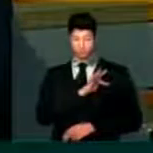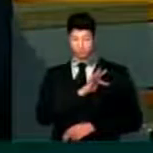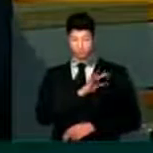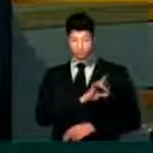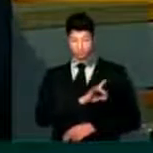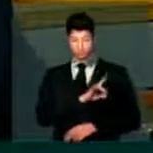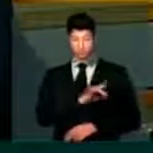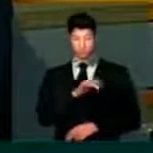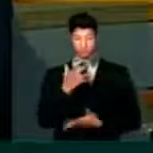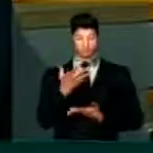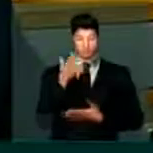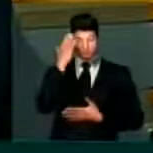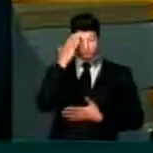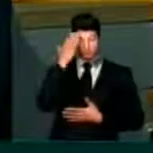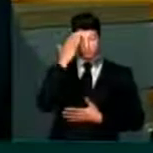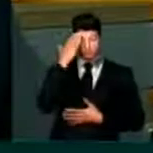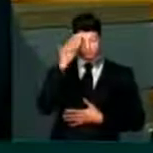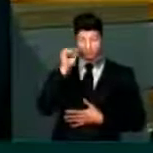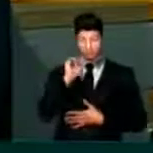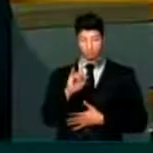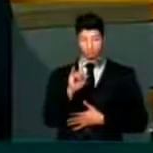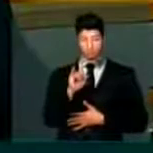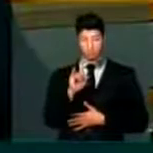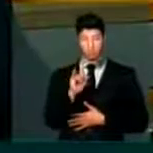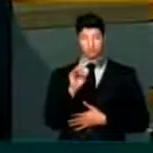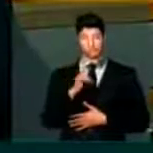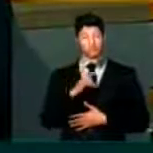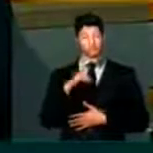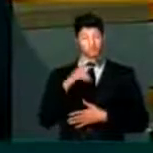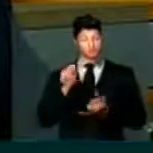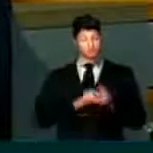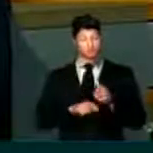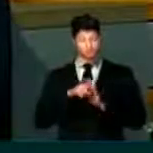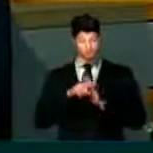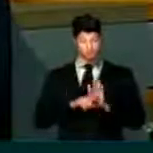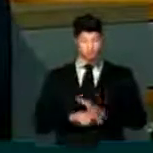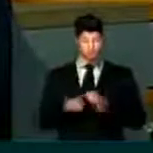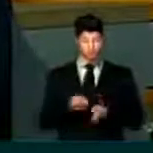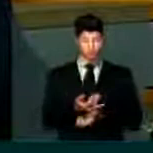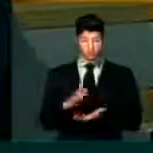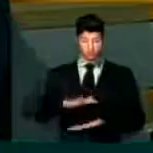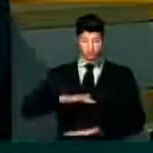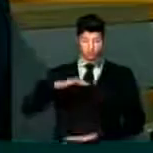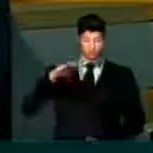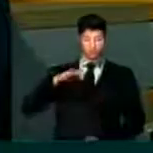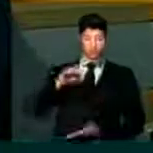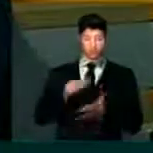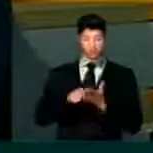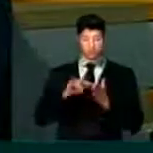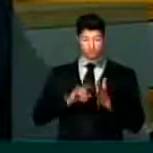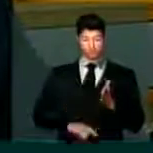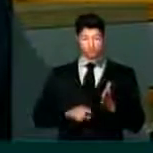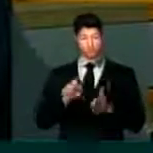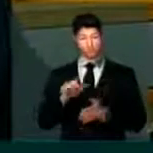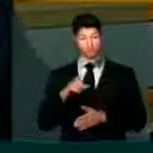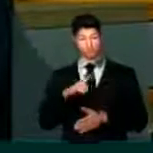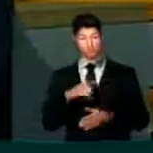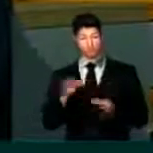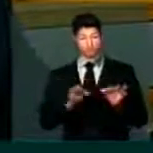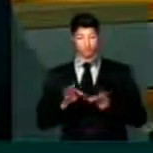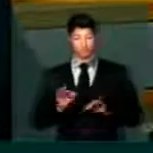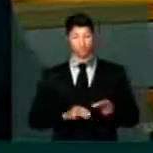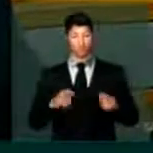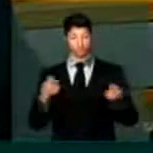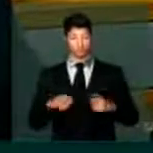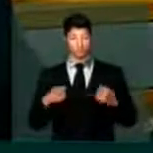queremos saber se há agentes suficientes para analisar uma quantidade enorme de documentos, se há uma